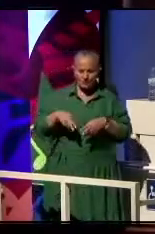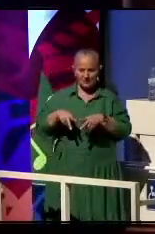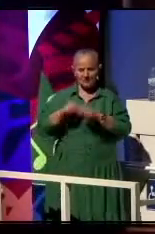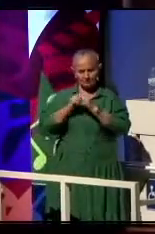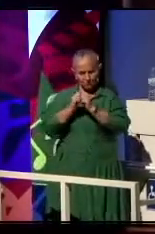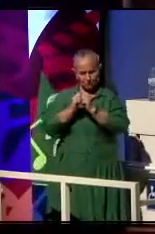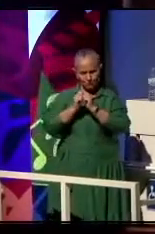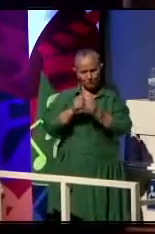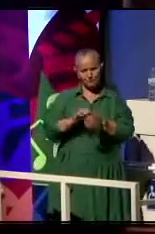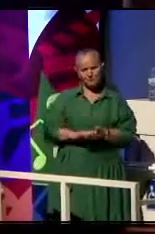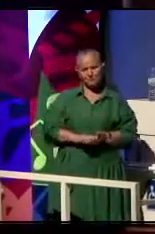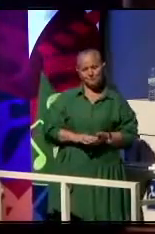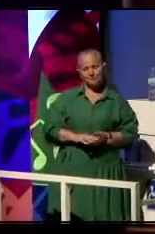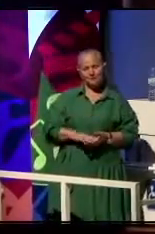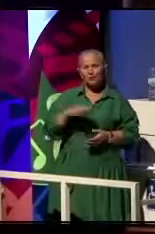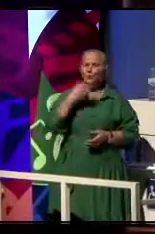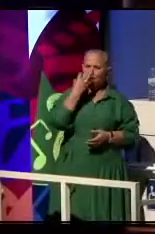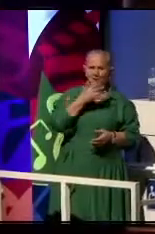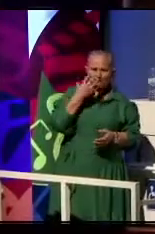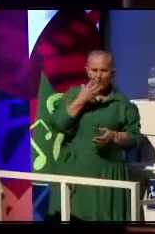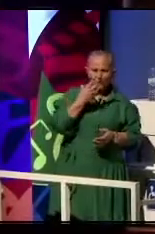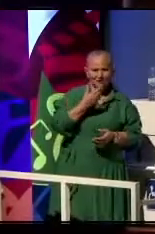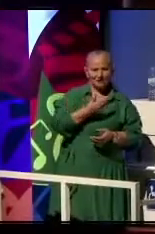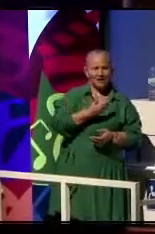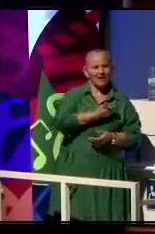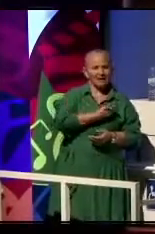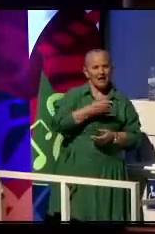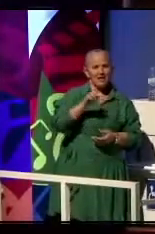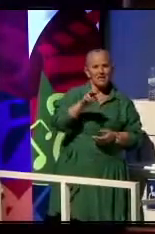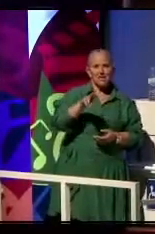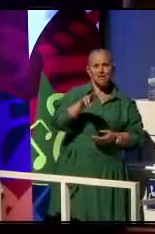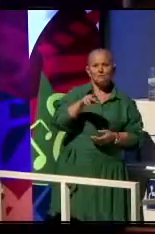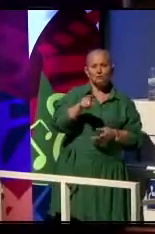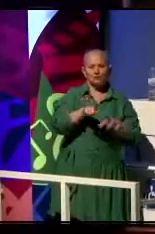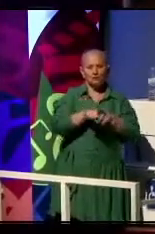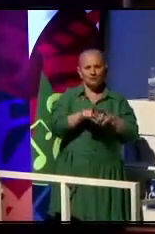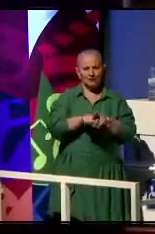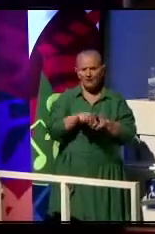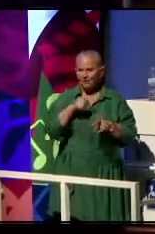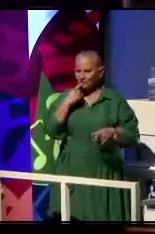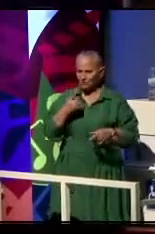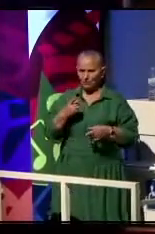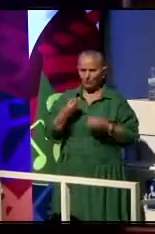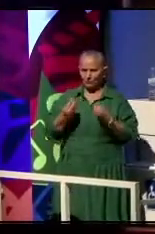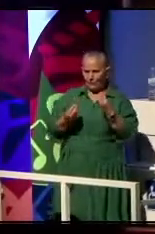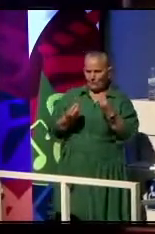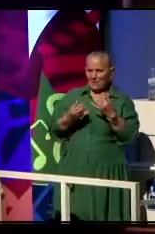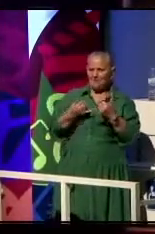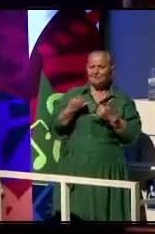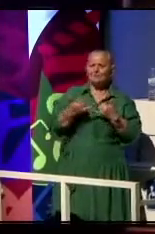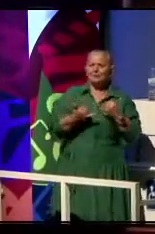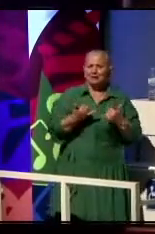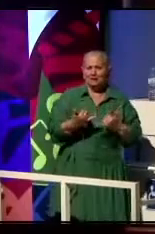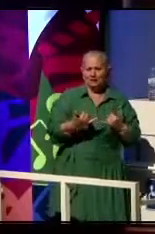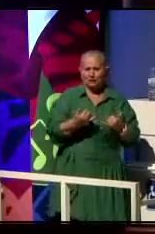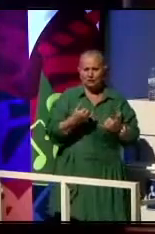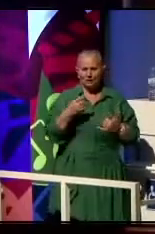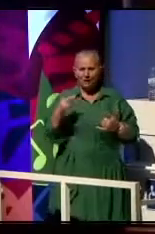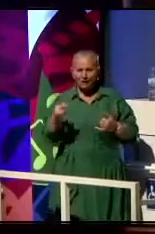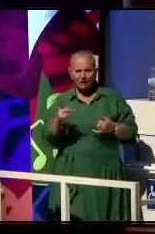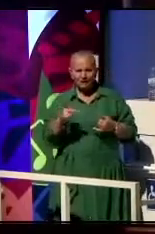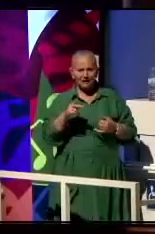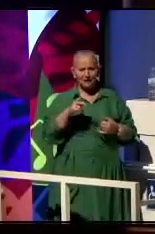era o irmão do Lô Borges. E, bom, é isso, né? É brincadeira, né? Mas, com todo respeito a Marilton,